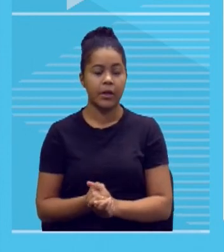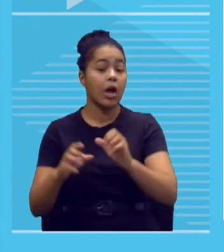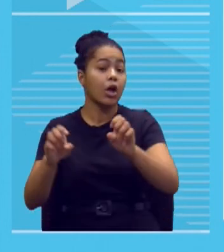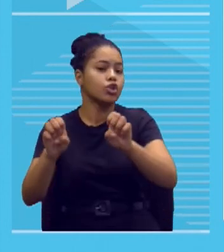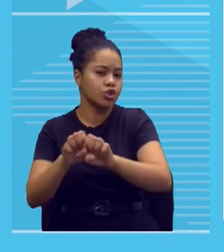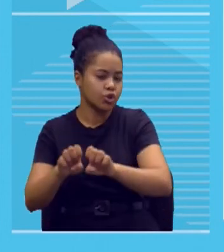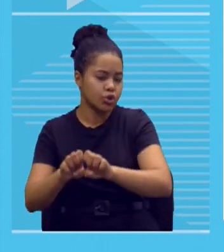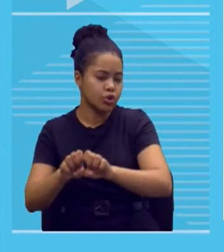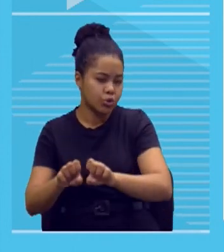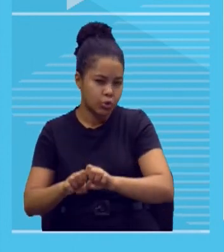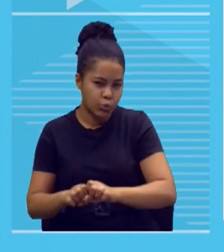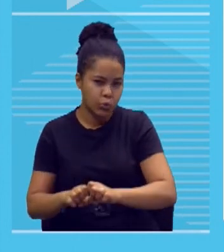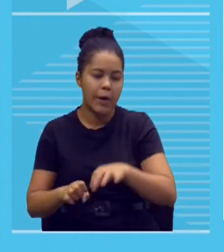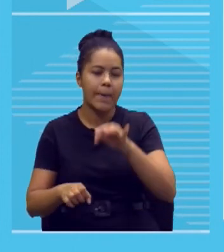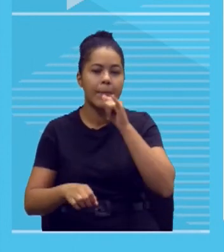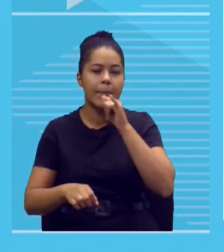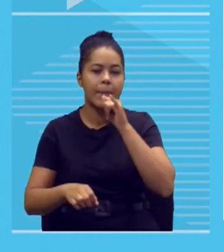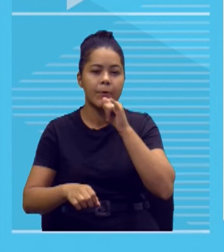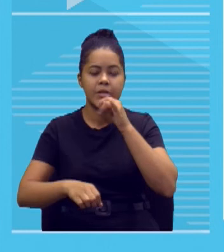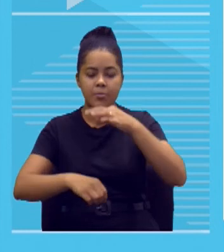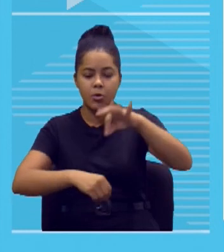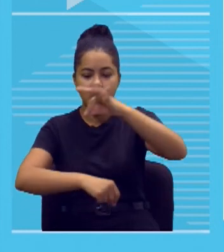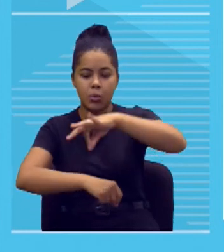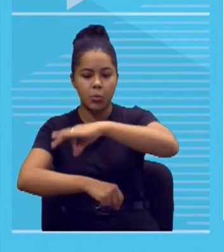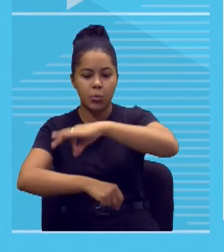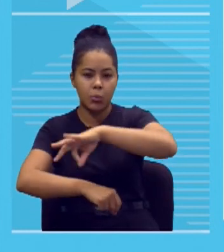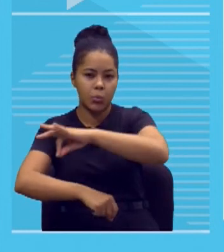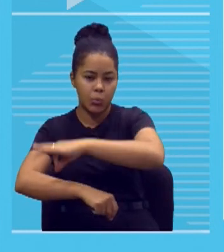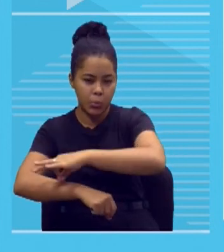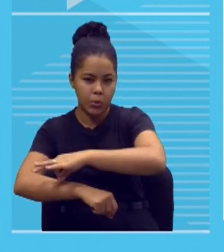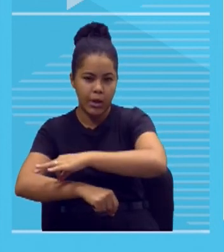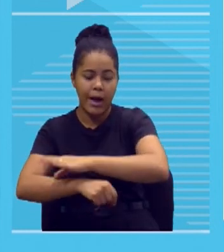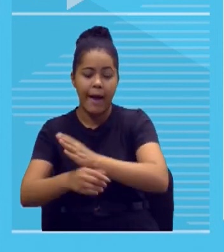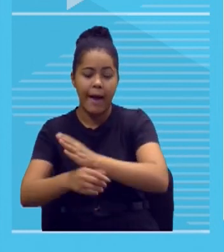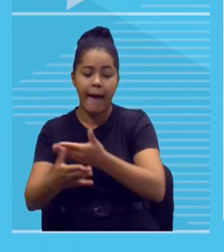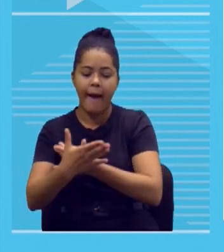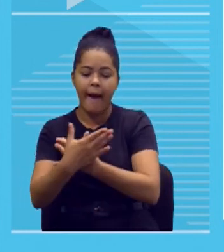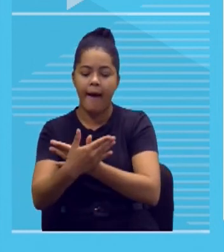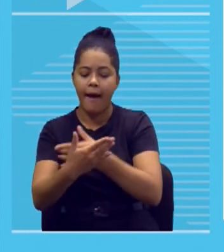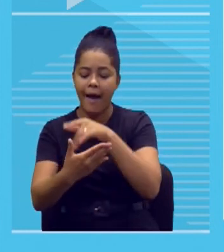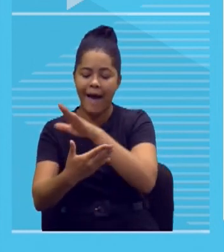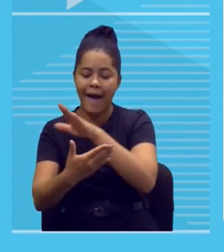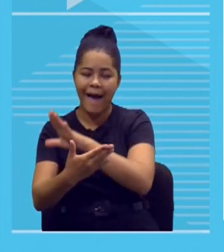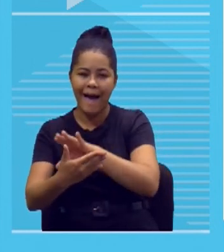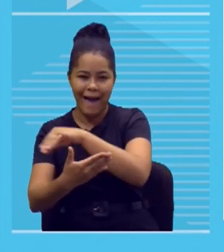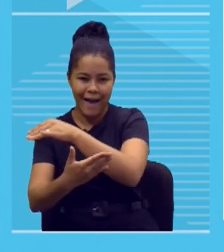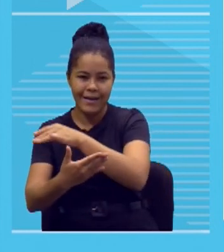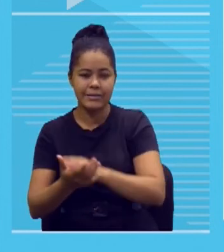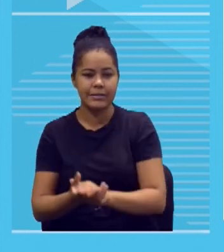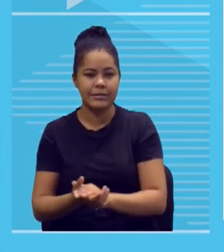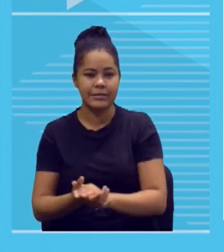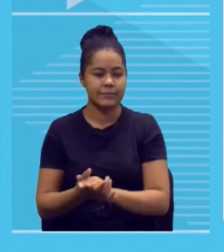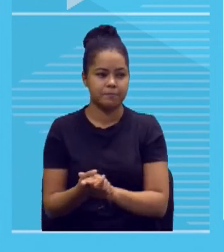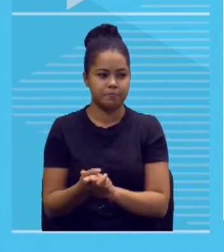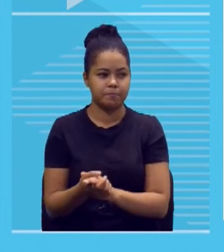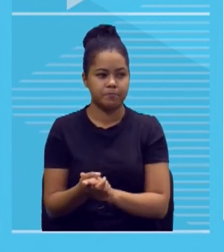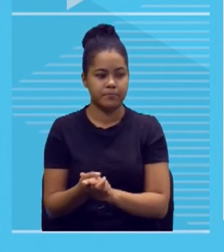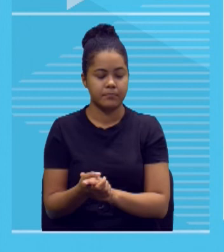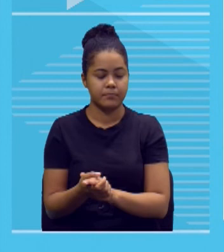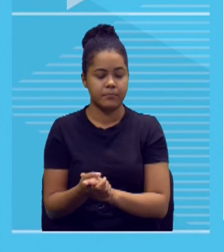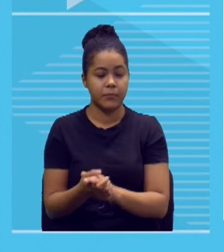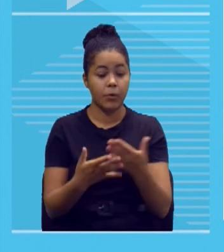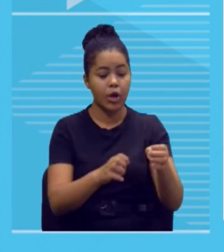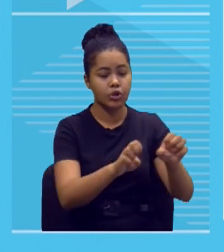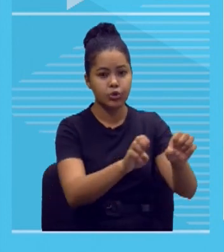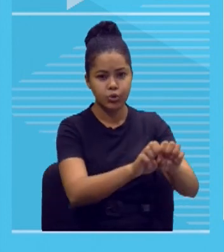as estruturas que compõem a asa de um inseto e se tu pegar as estruturas que